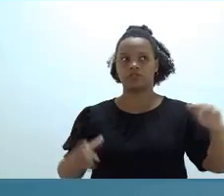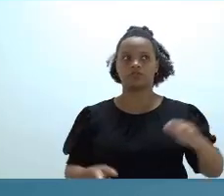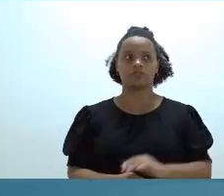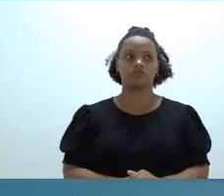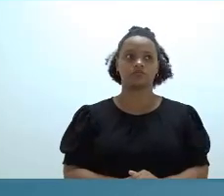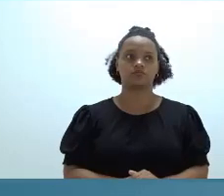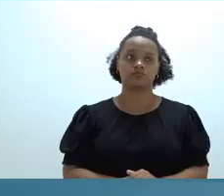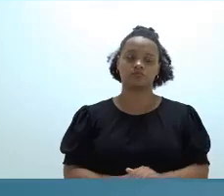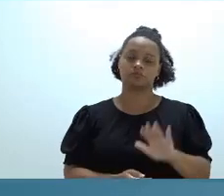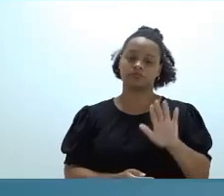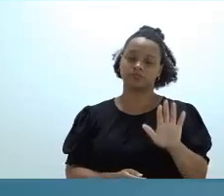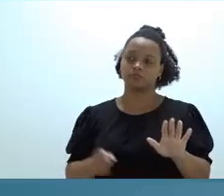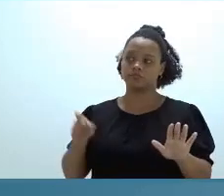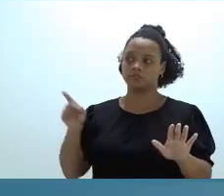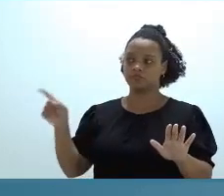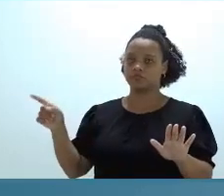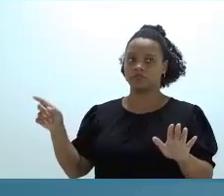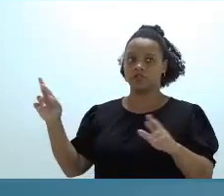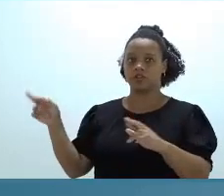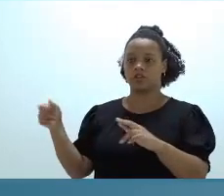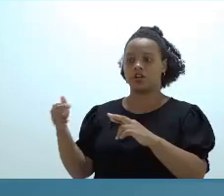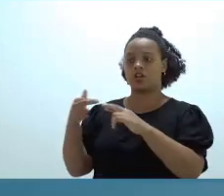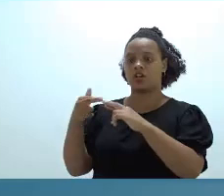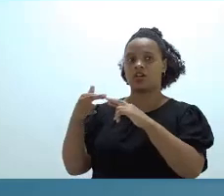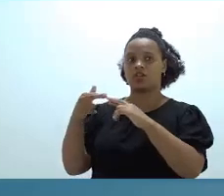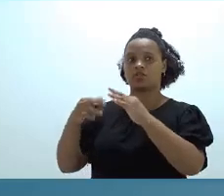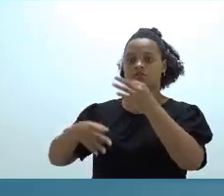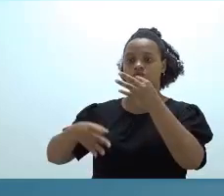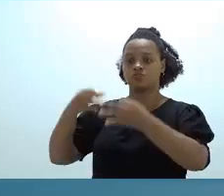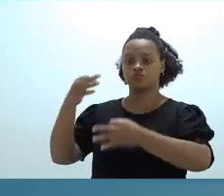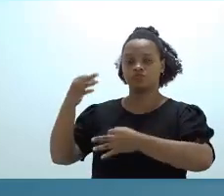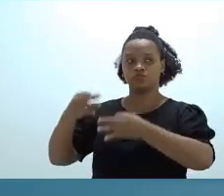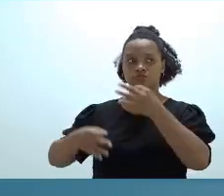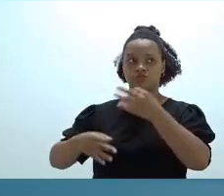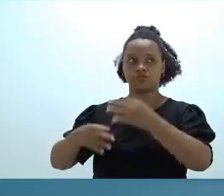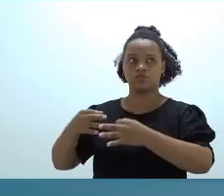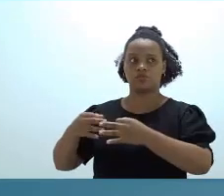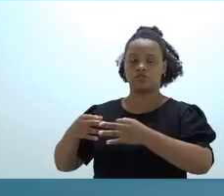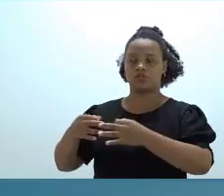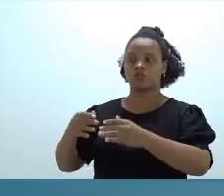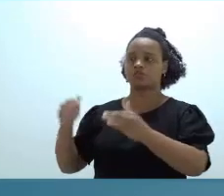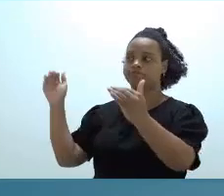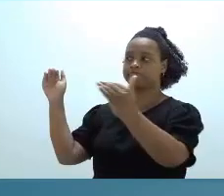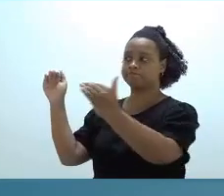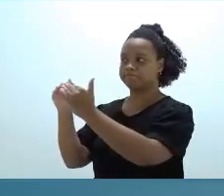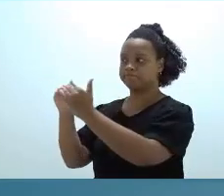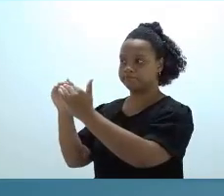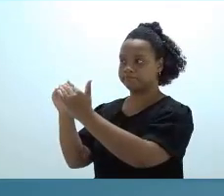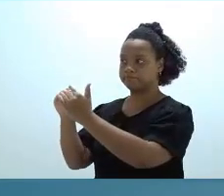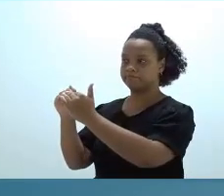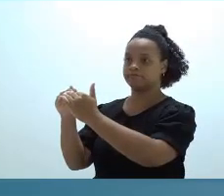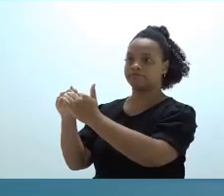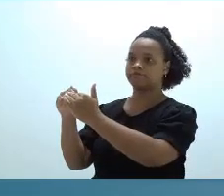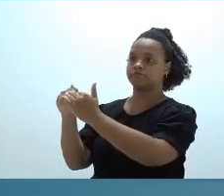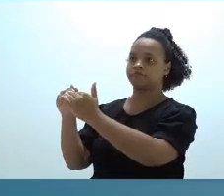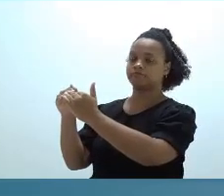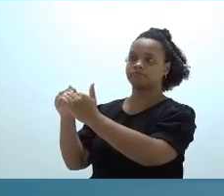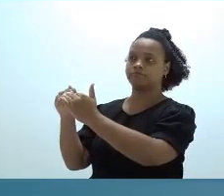contrapartida, quando a situação jurídica for de paridade, de igualdade,